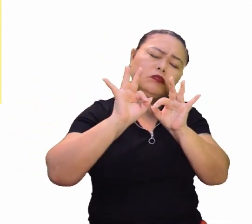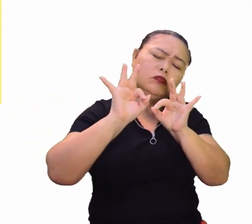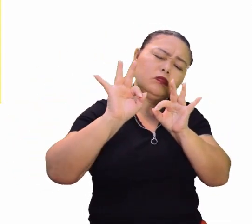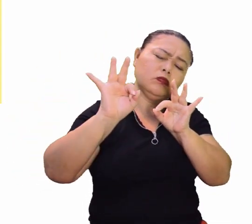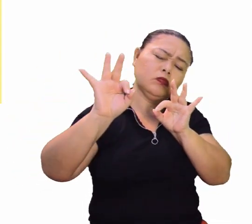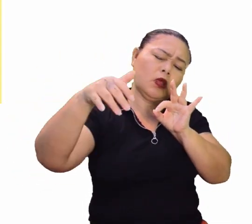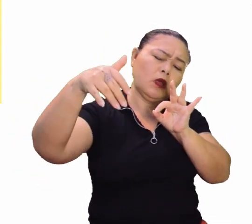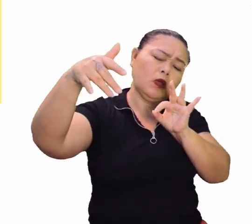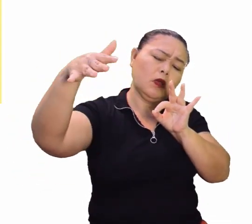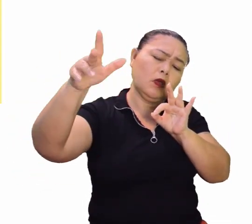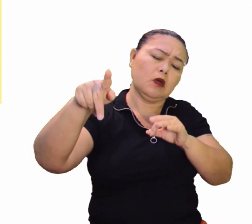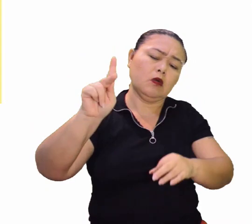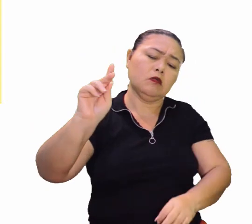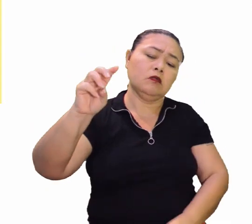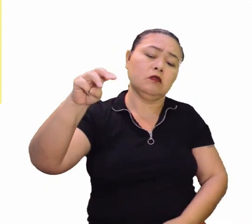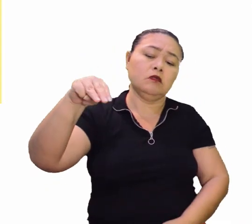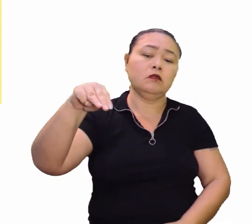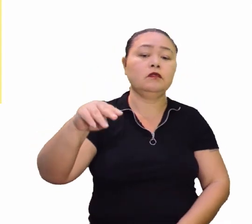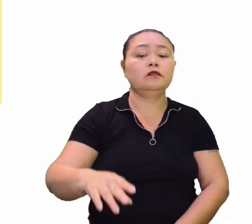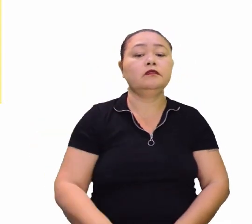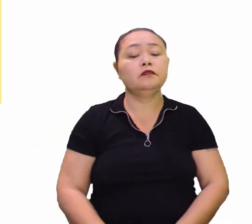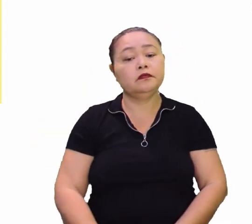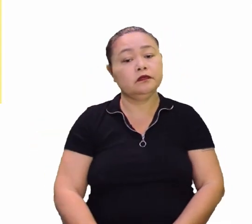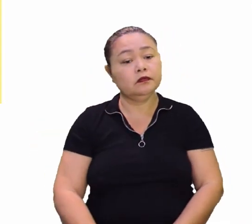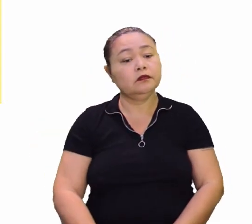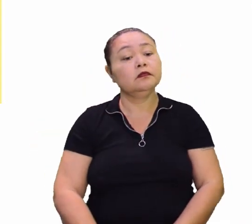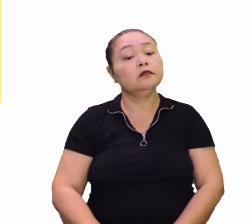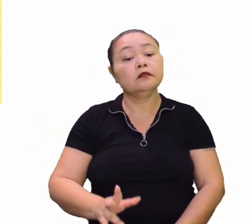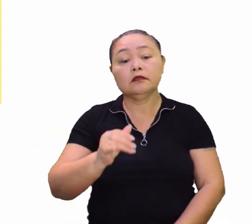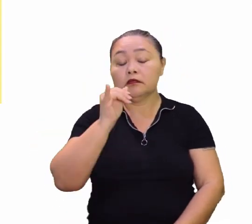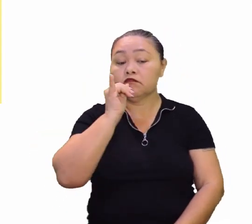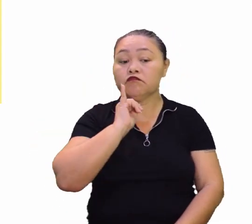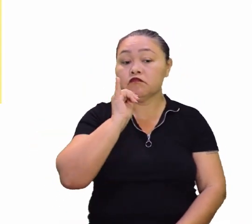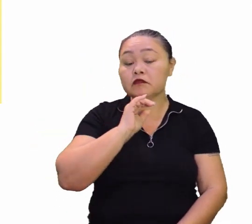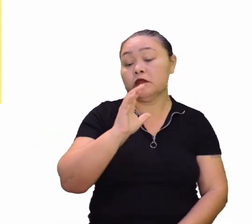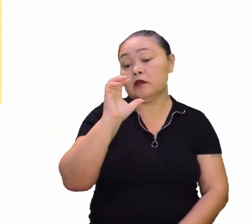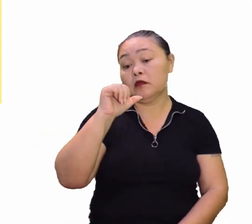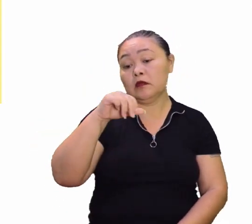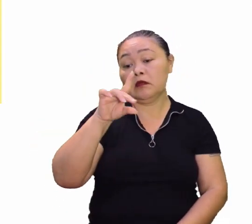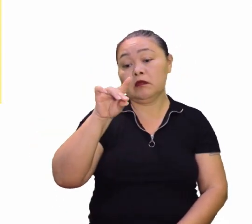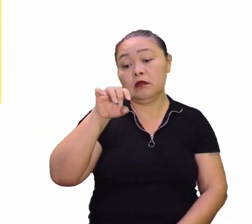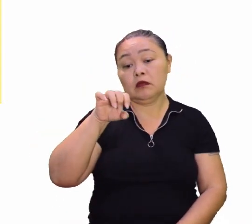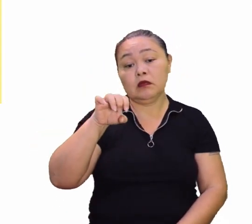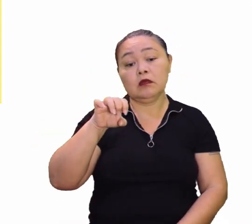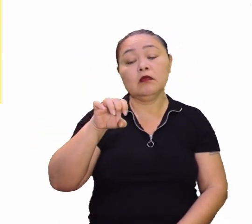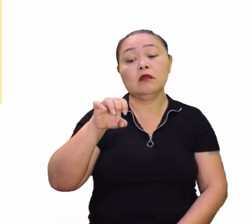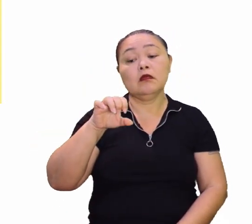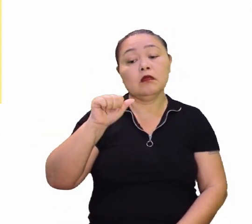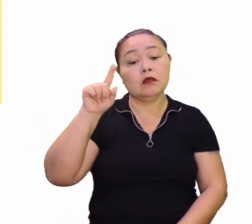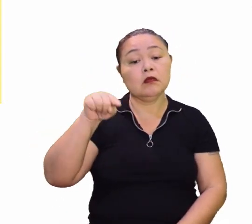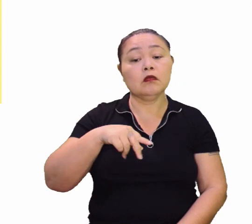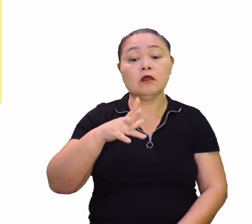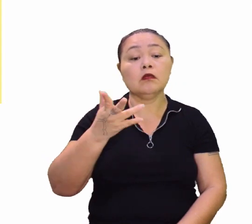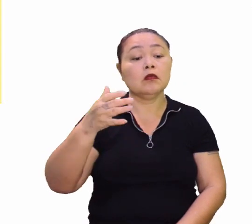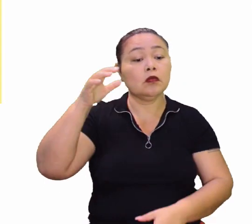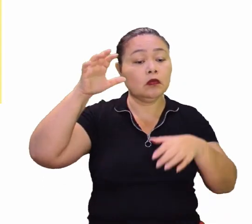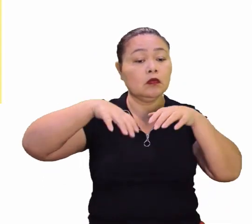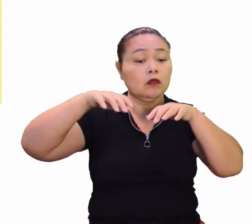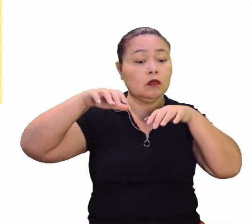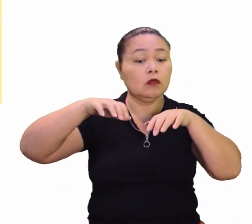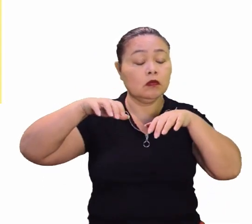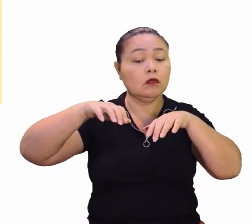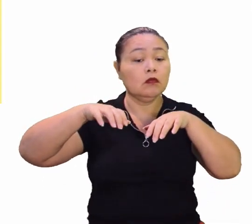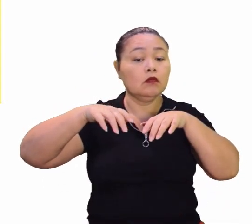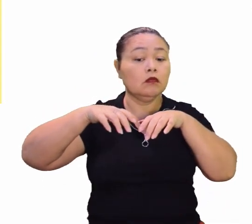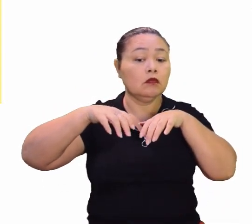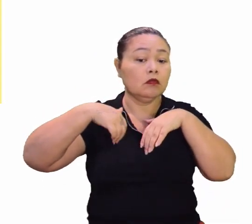por milhares de quilômetros. Por exemplo, lá no leste do Canadá, As chuvas